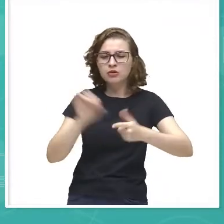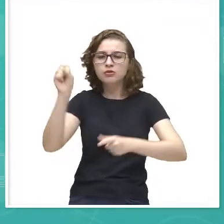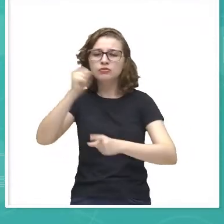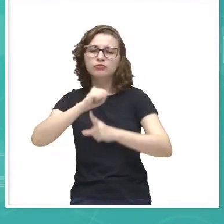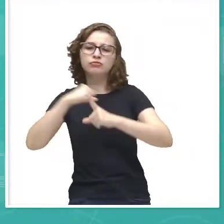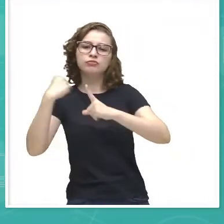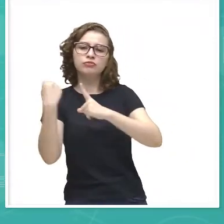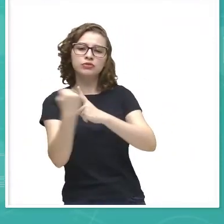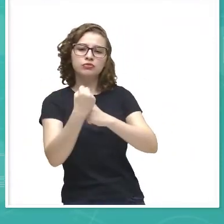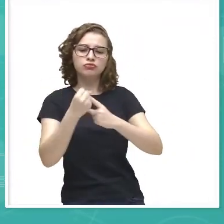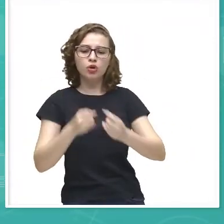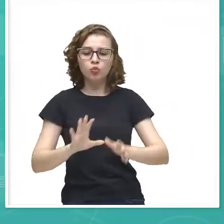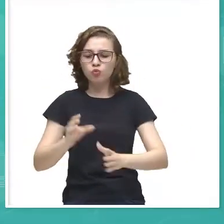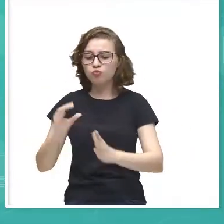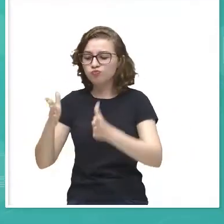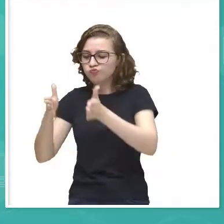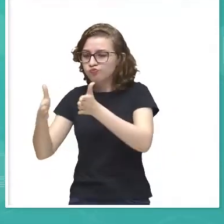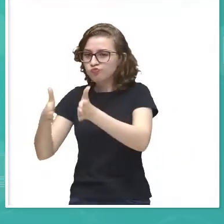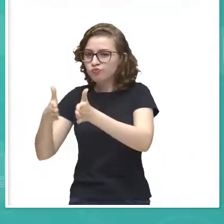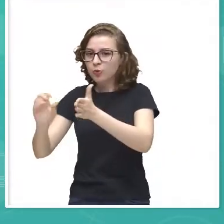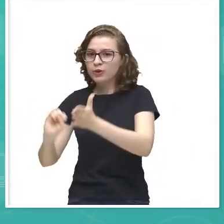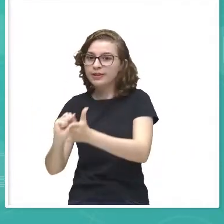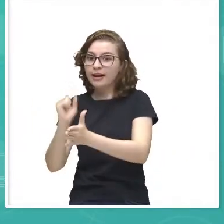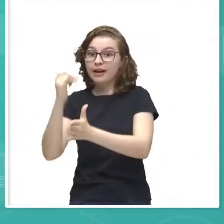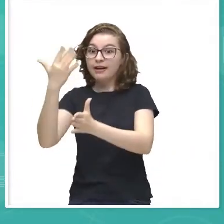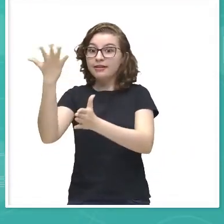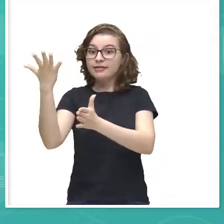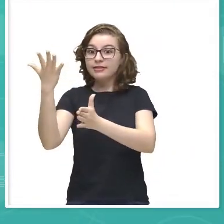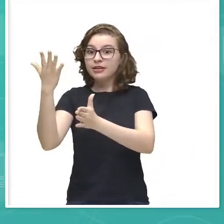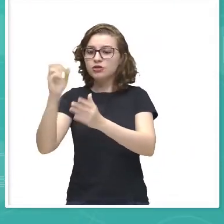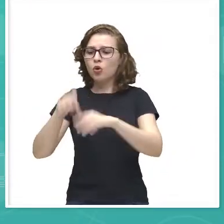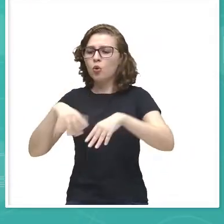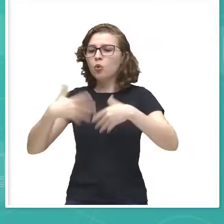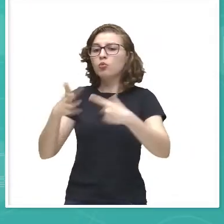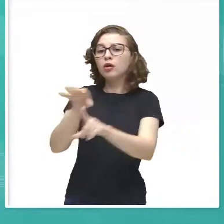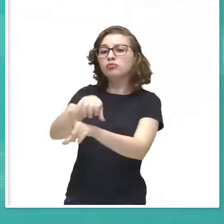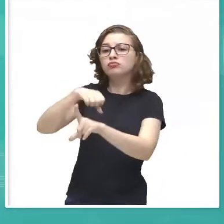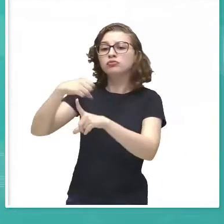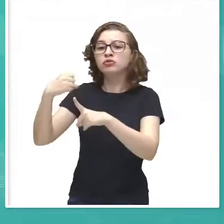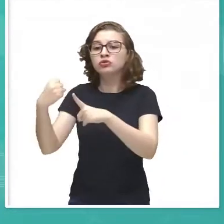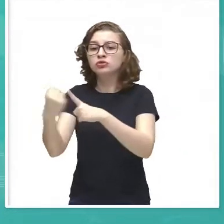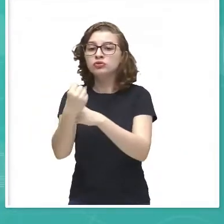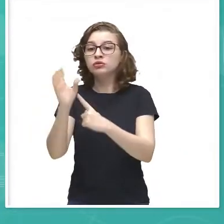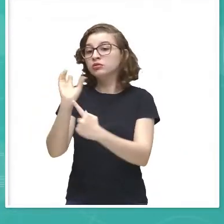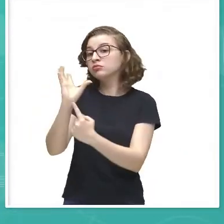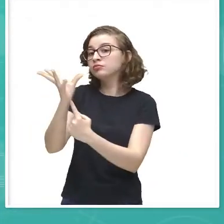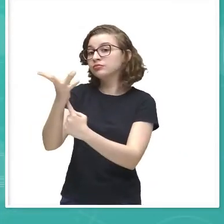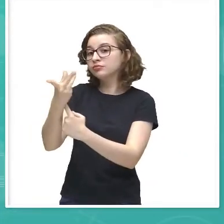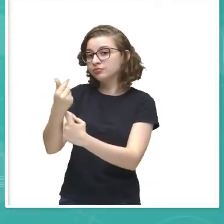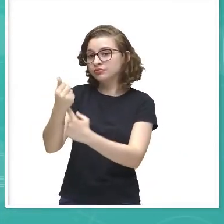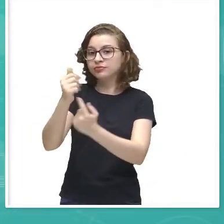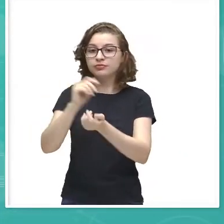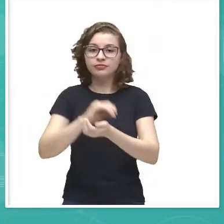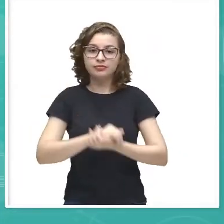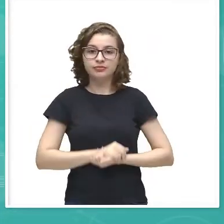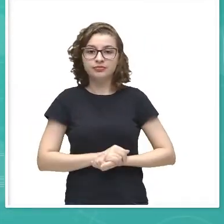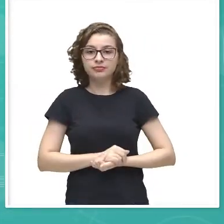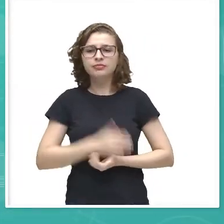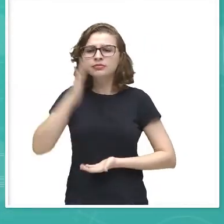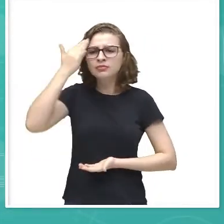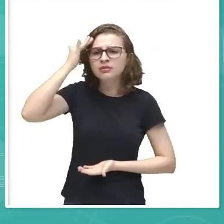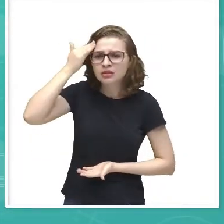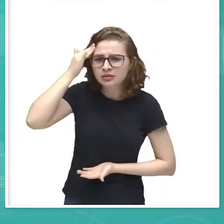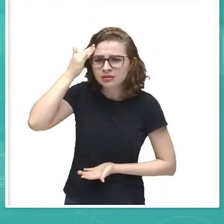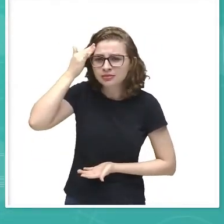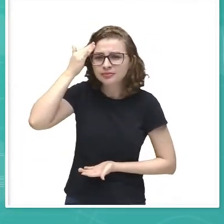momento que aquela obra foi criada, a qual sociedade aquela obra pertencia, certo? Então, eu